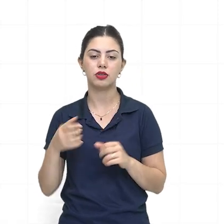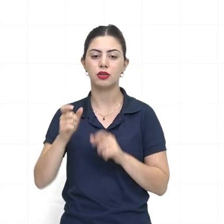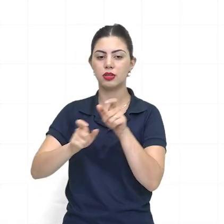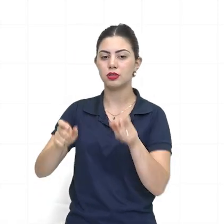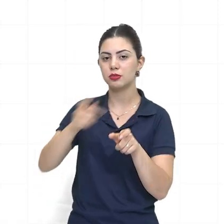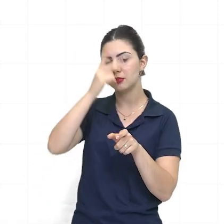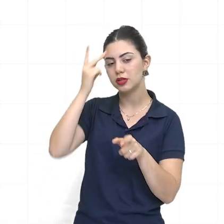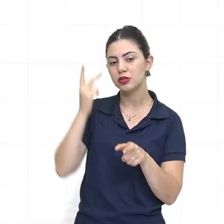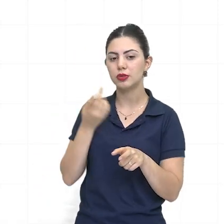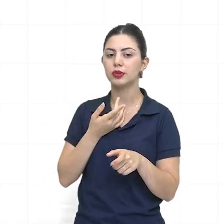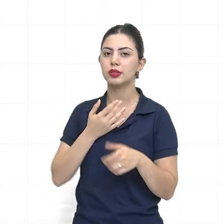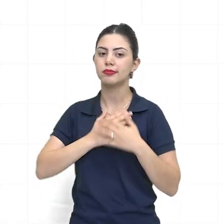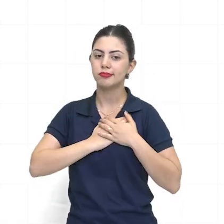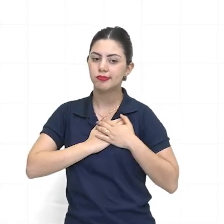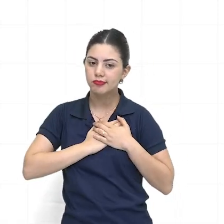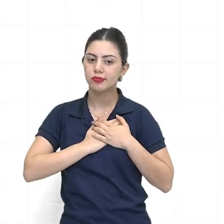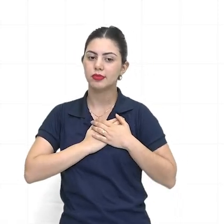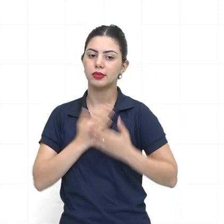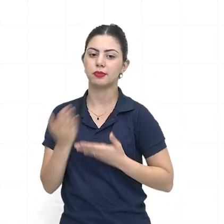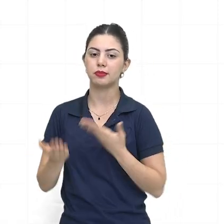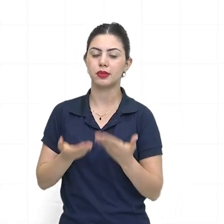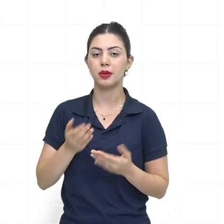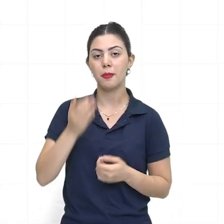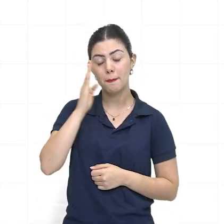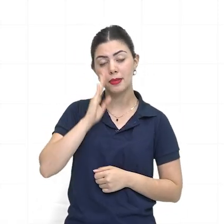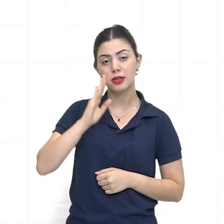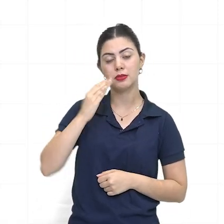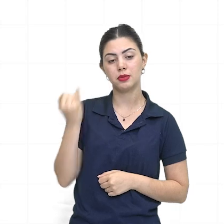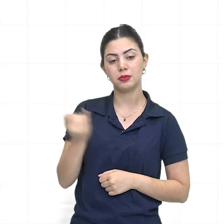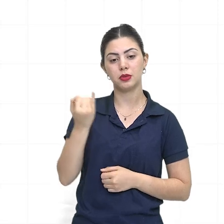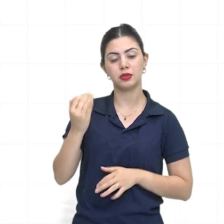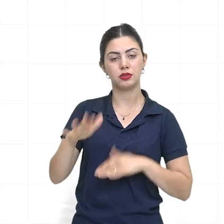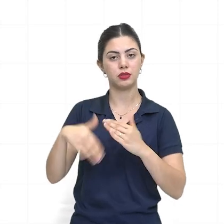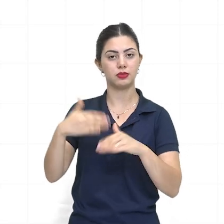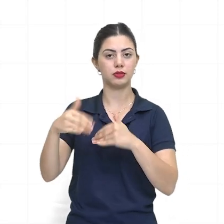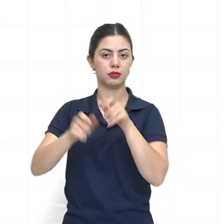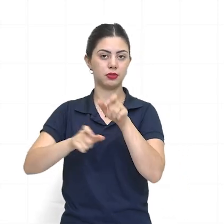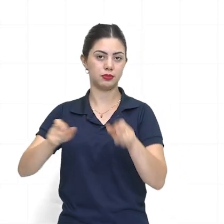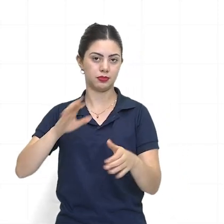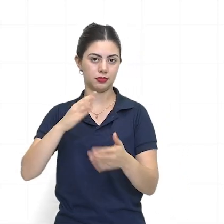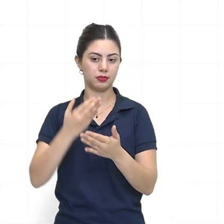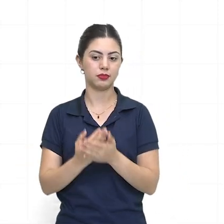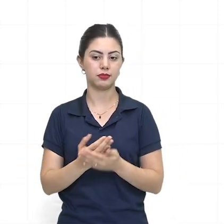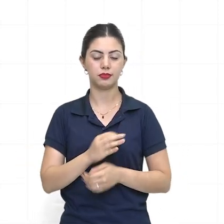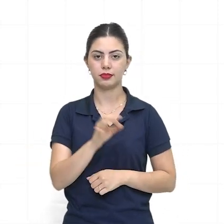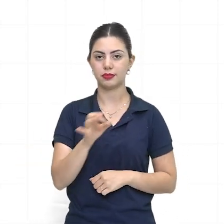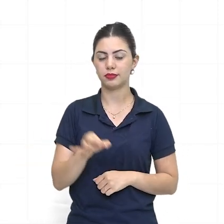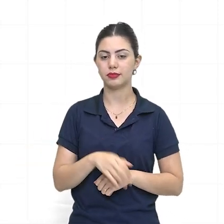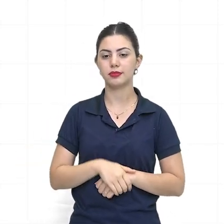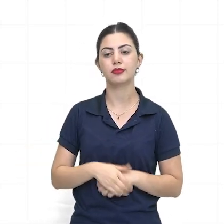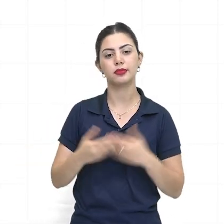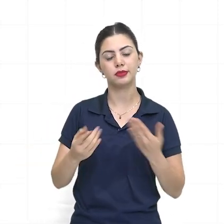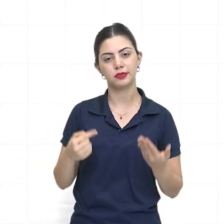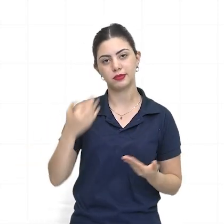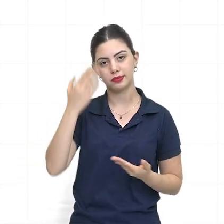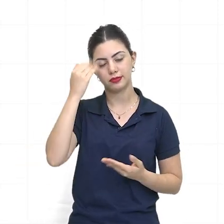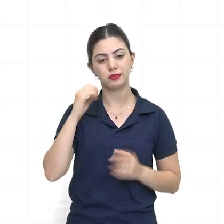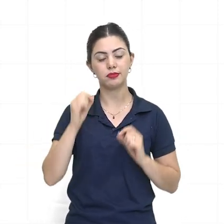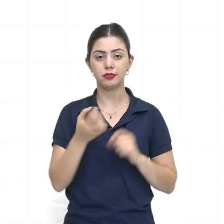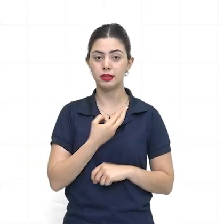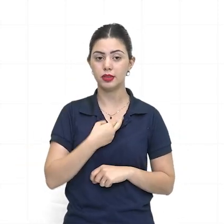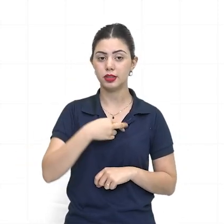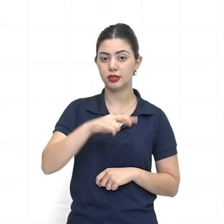com fundamentais, inclusive, para o processo de evolução espiritual dos seus fiéis. Então, nós podemos dizer que nas